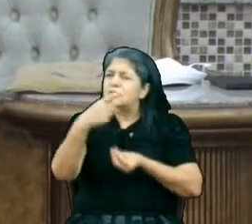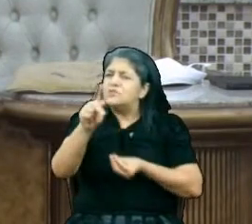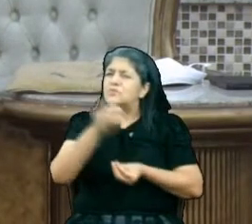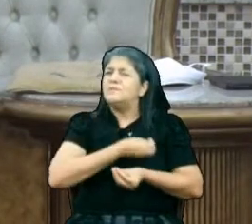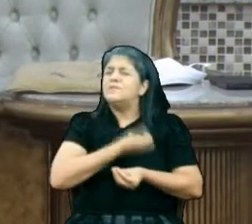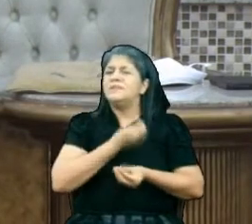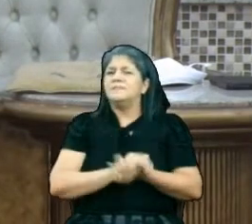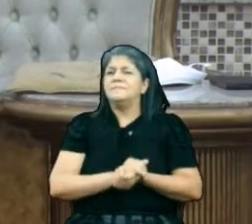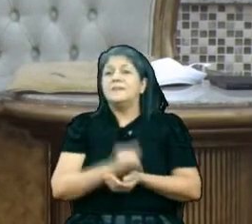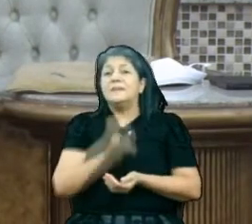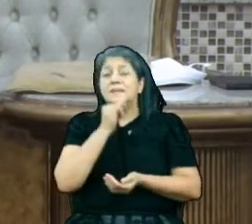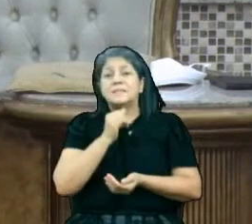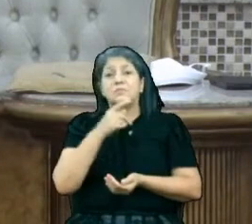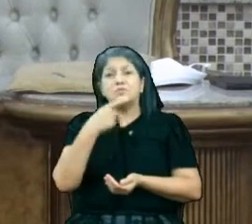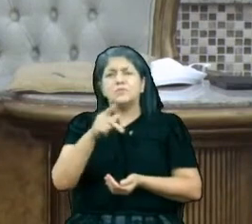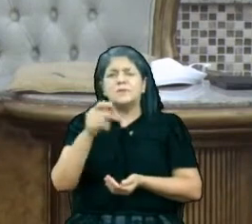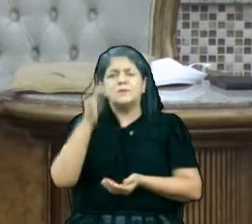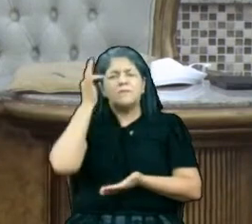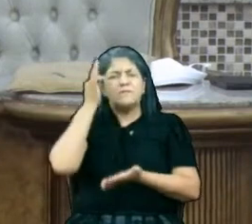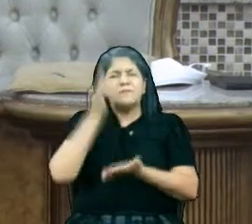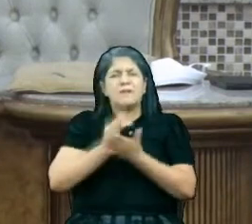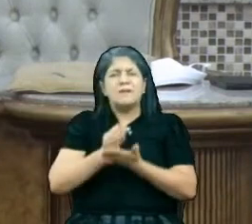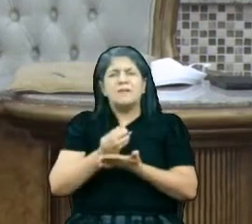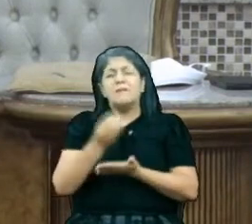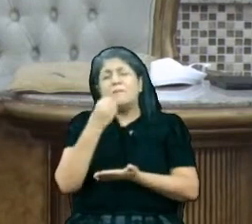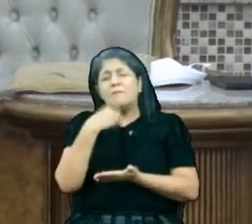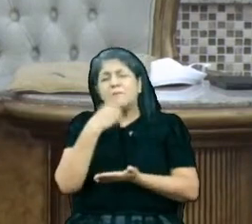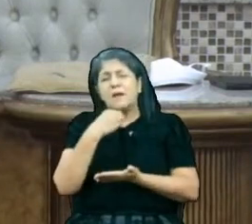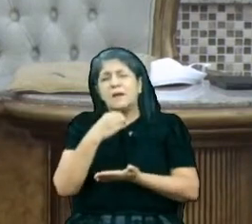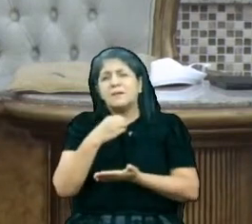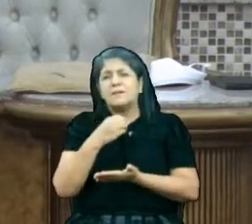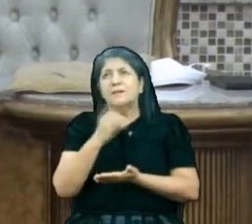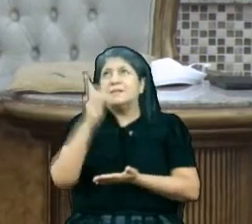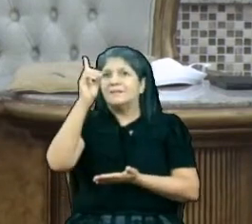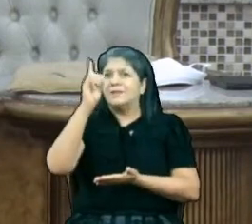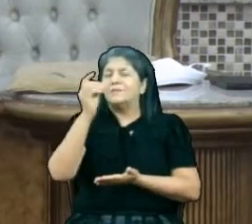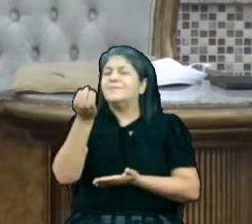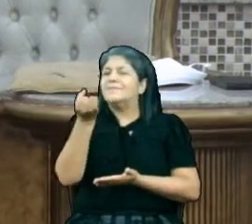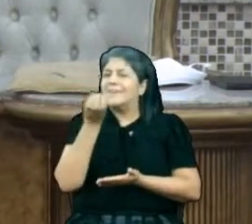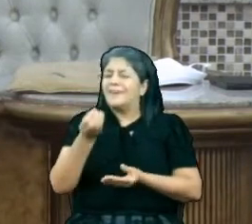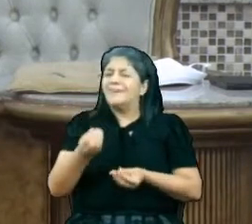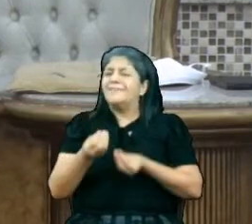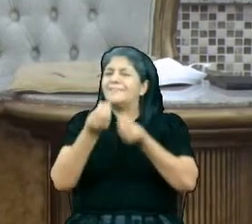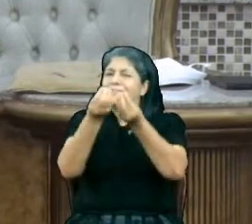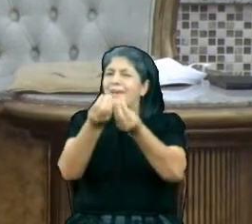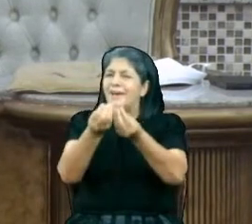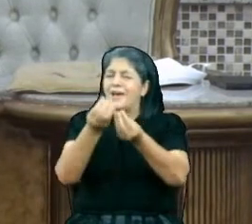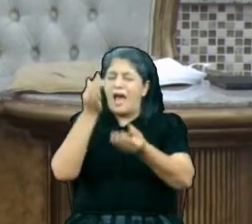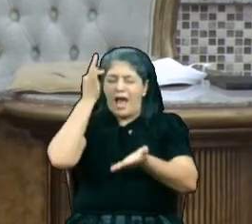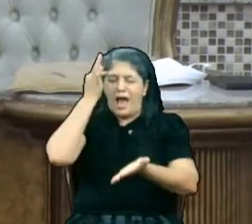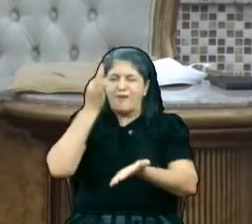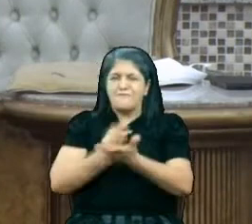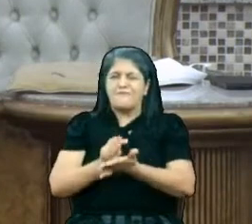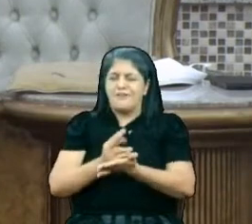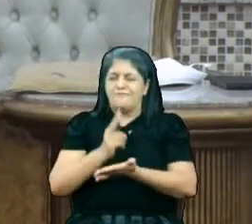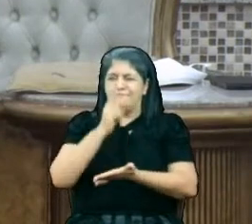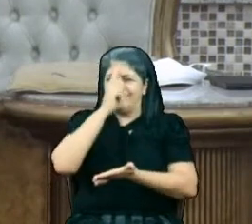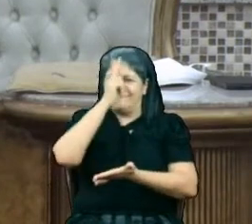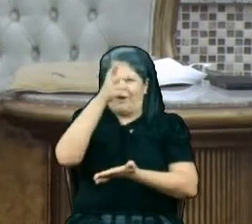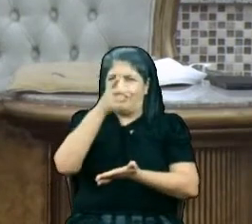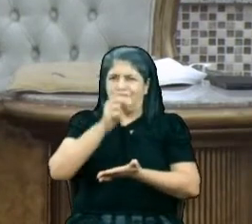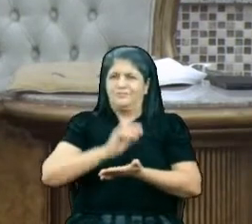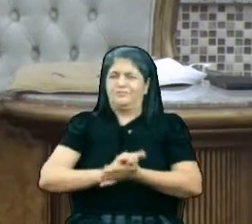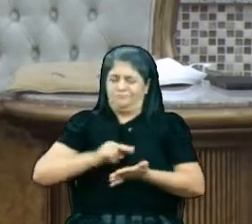e Deus quer te restituir hoje mas você precisa ser uma pessoa inconformada é o que Paulo falou lá